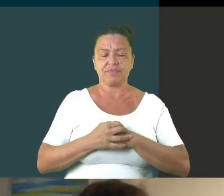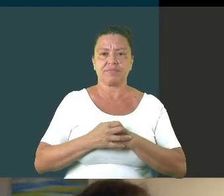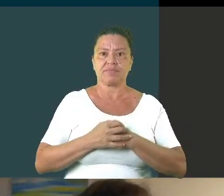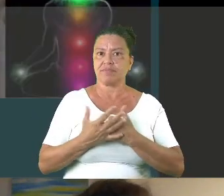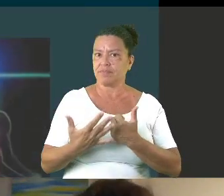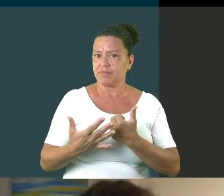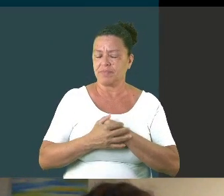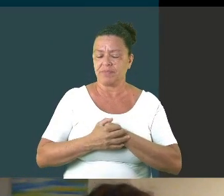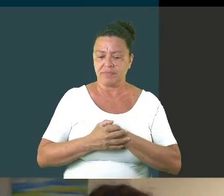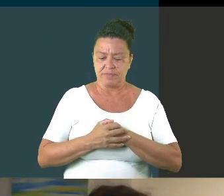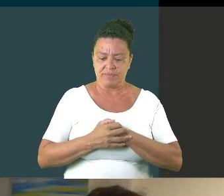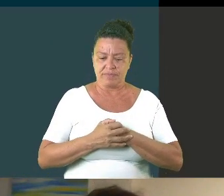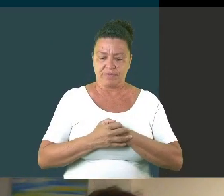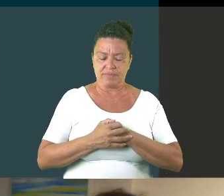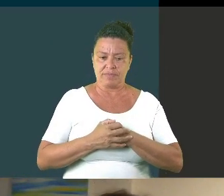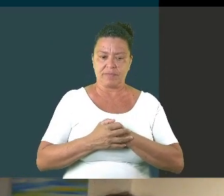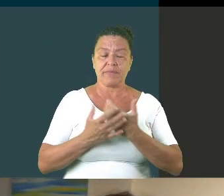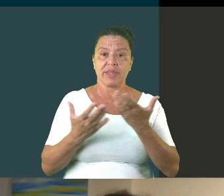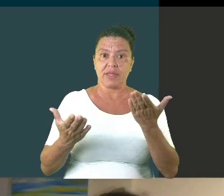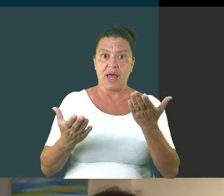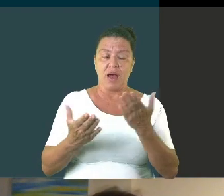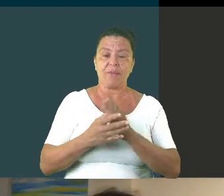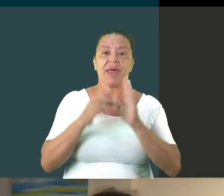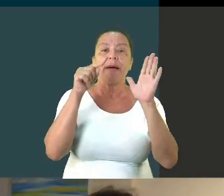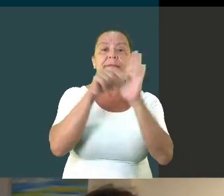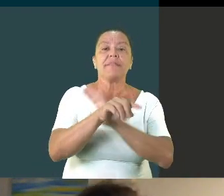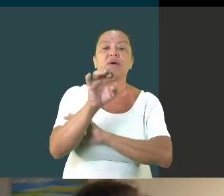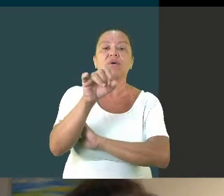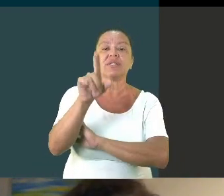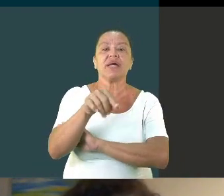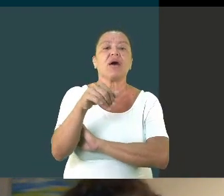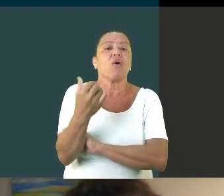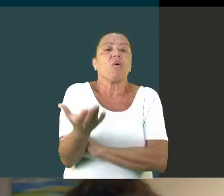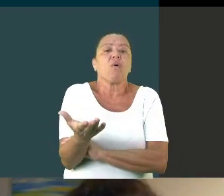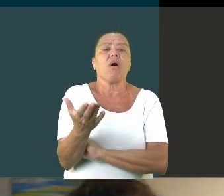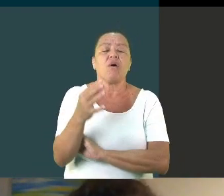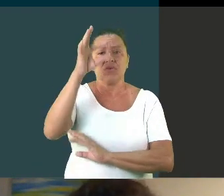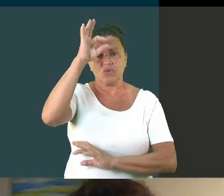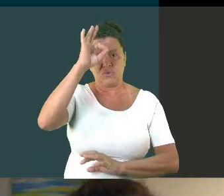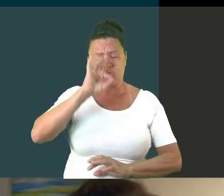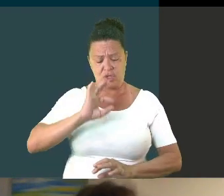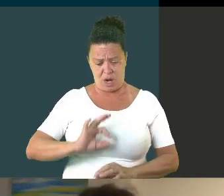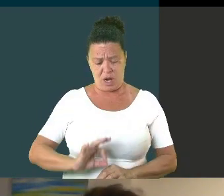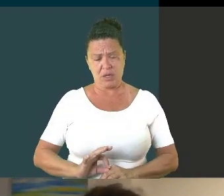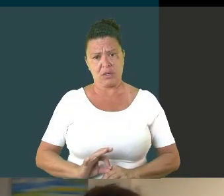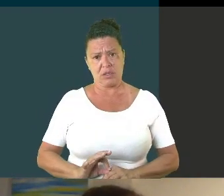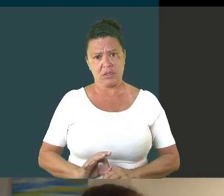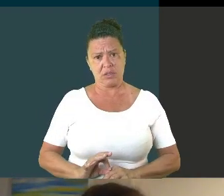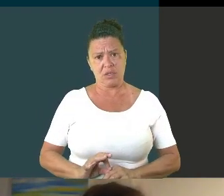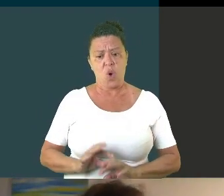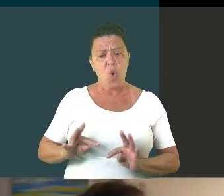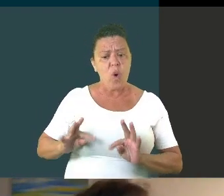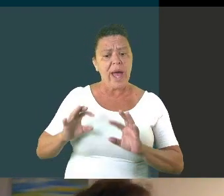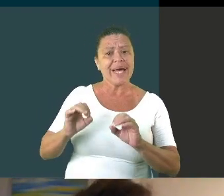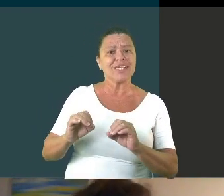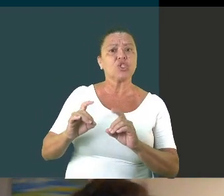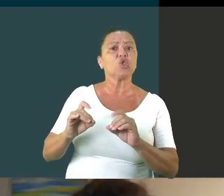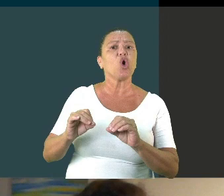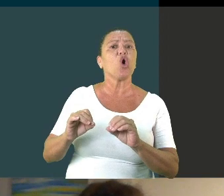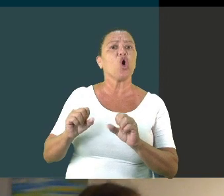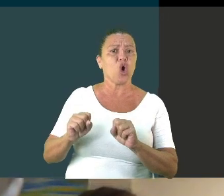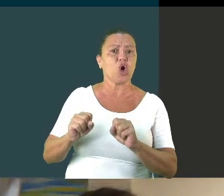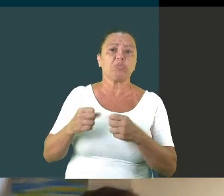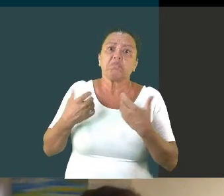Bom, então a pergunta é: através de qual dos chakras? Ou é por todos, através de todos